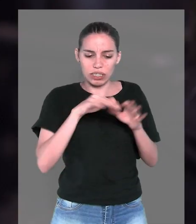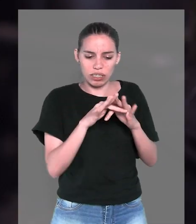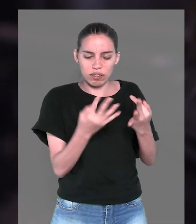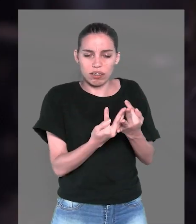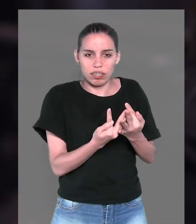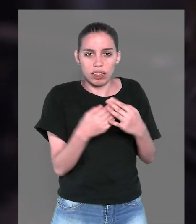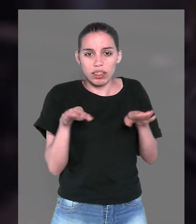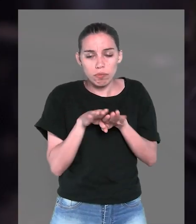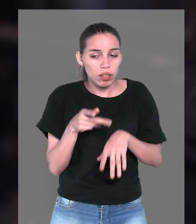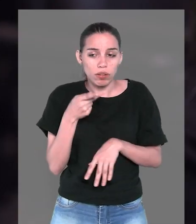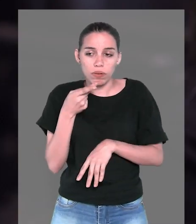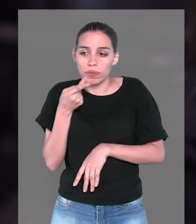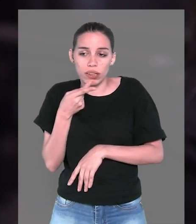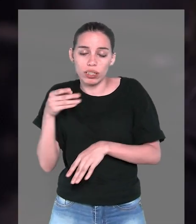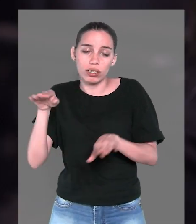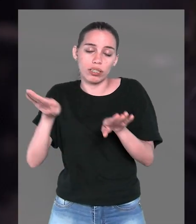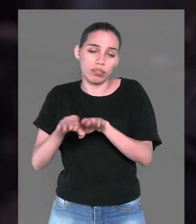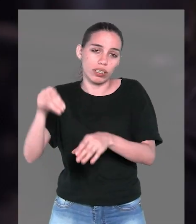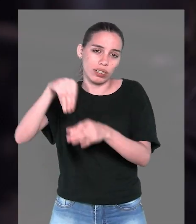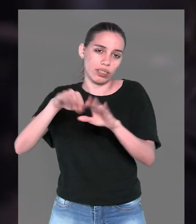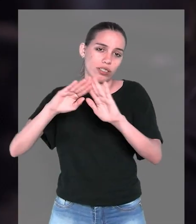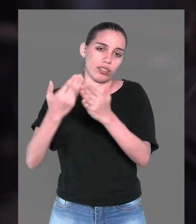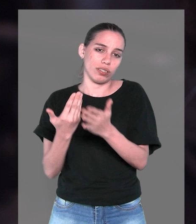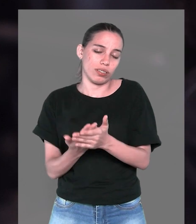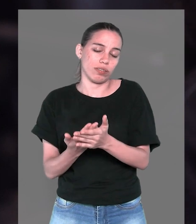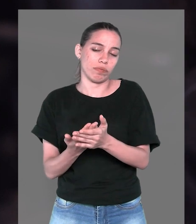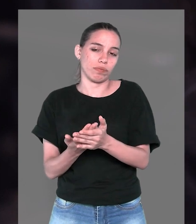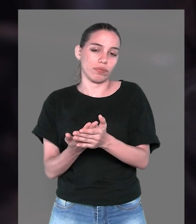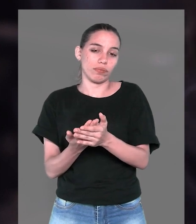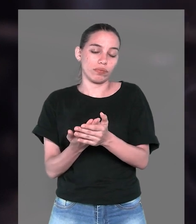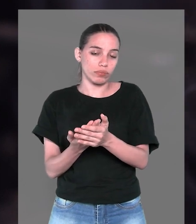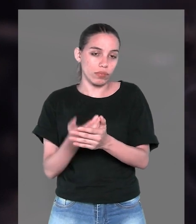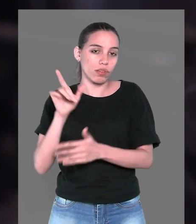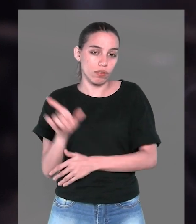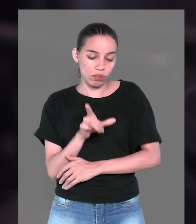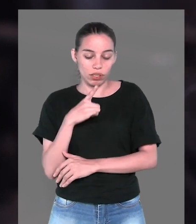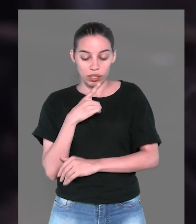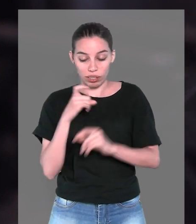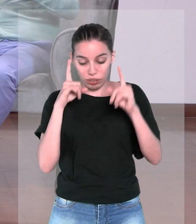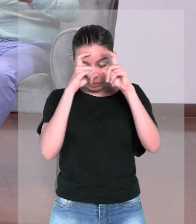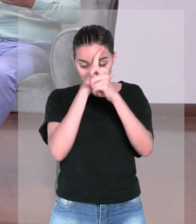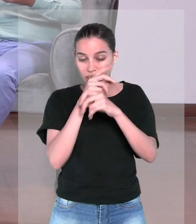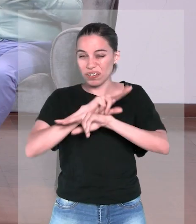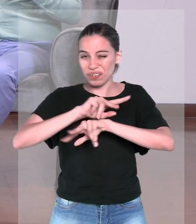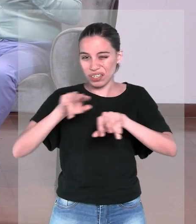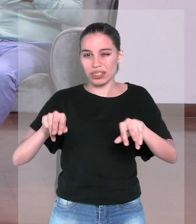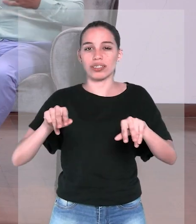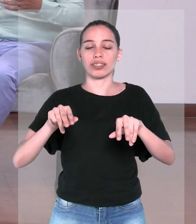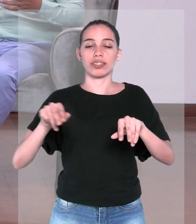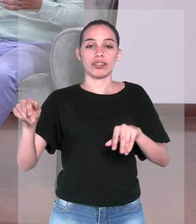isso na escola, nós falamos muito pouco sobre isso nas famílias. Geralmente, os sentimentos mais desafiadores